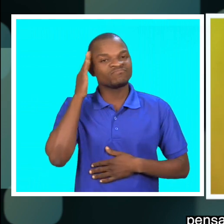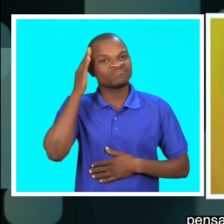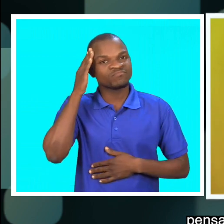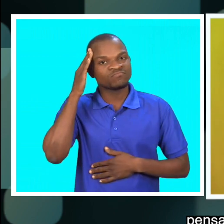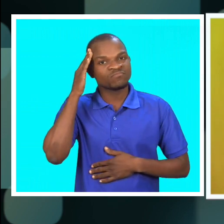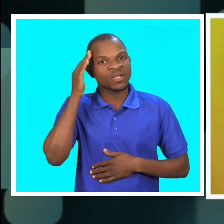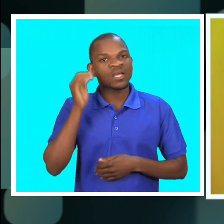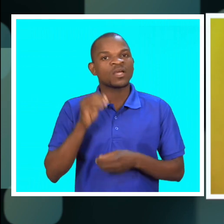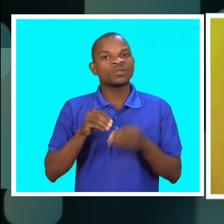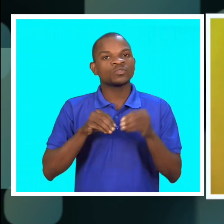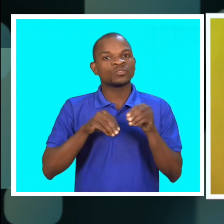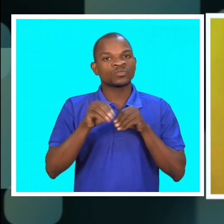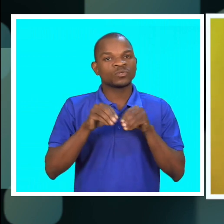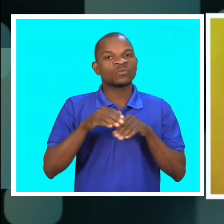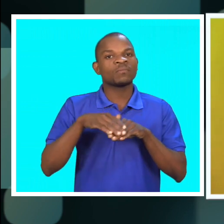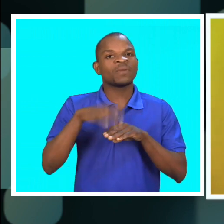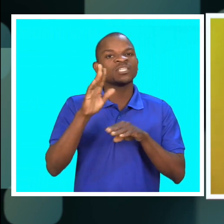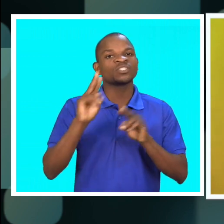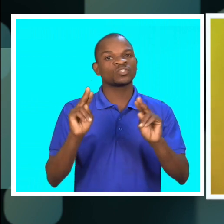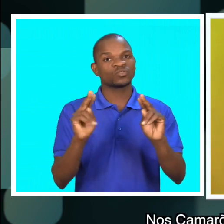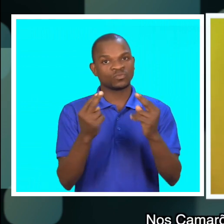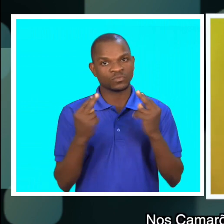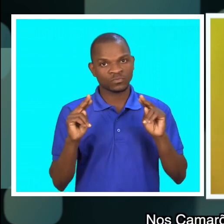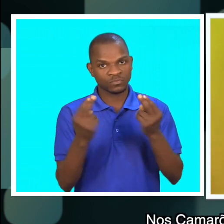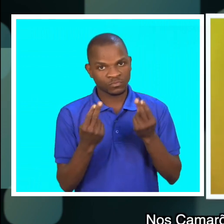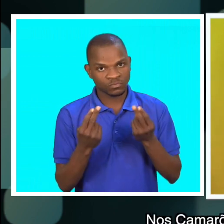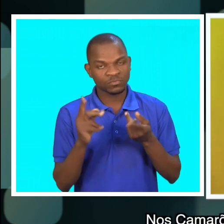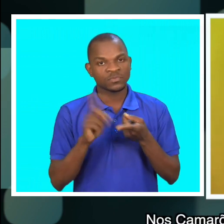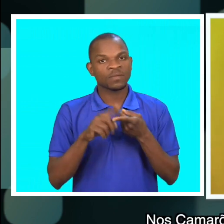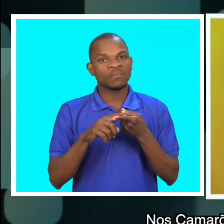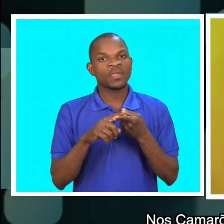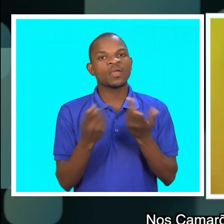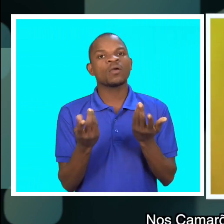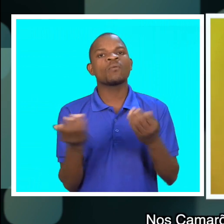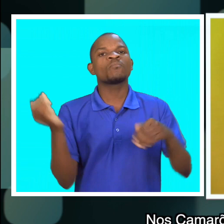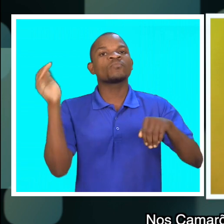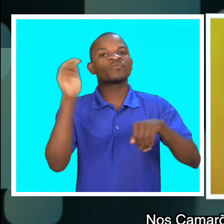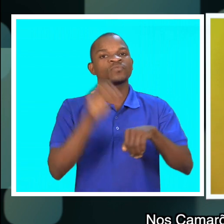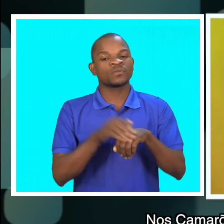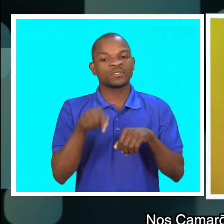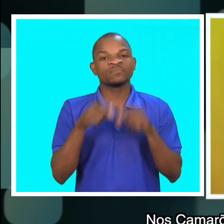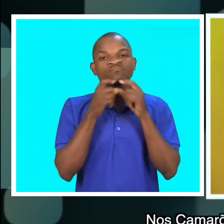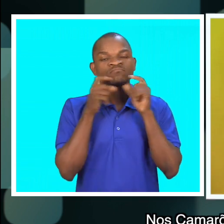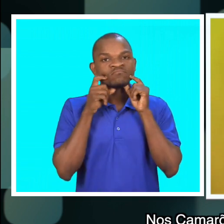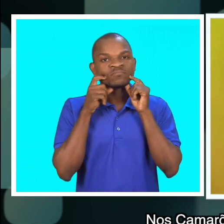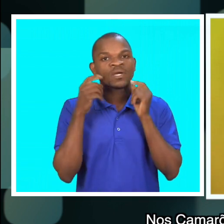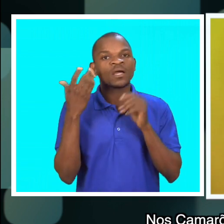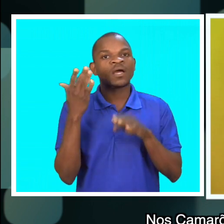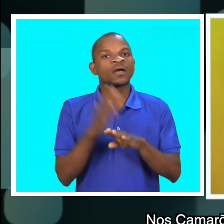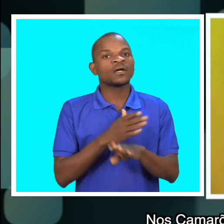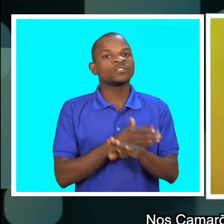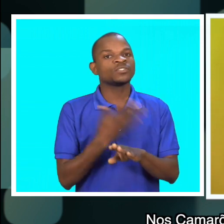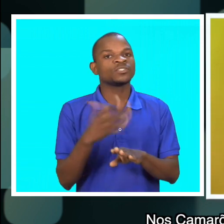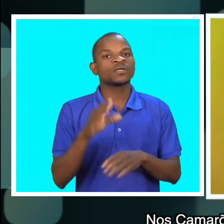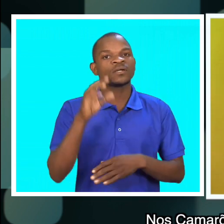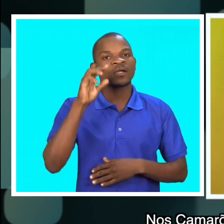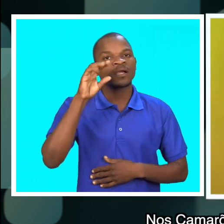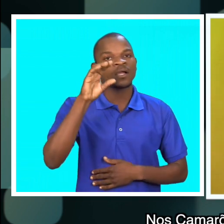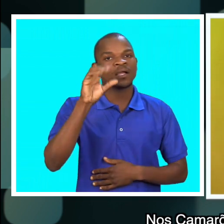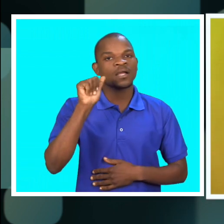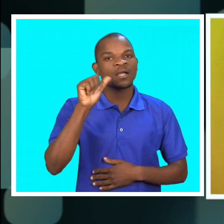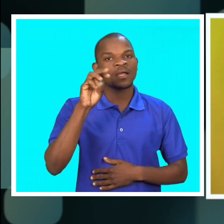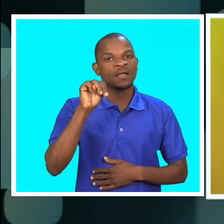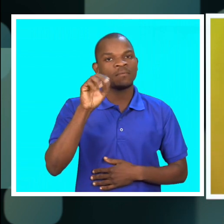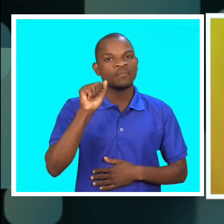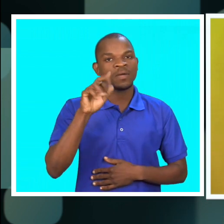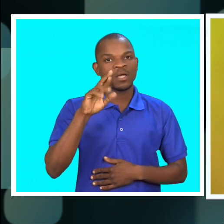potencial que Moçambique tem. E foi o que aconteceu. O tivemos nos Camarões, tivemos na nossa estrutura